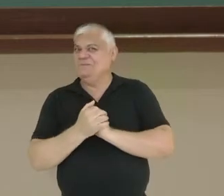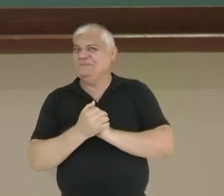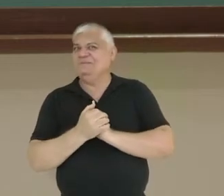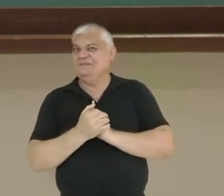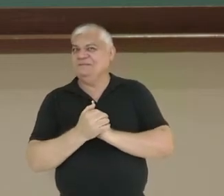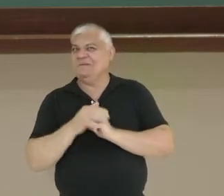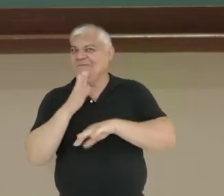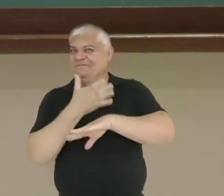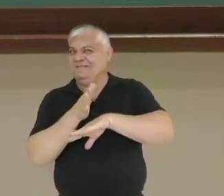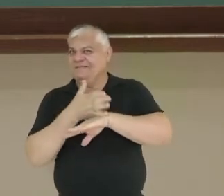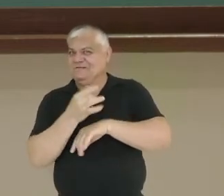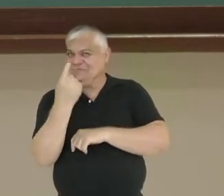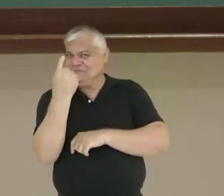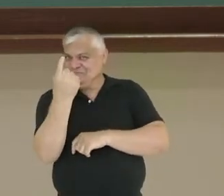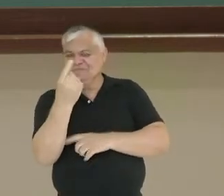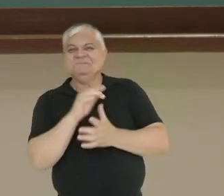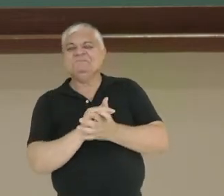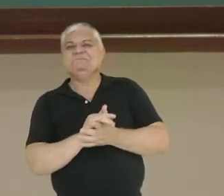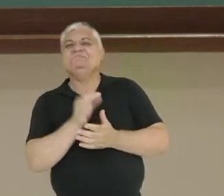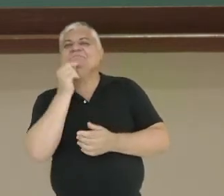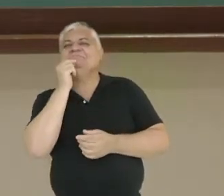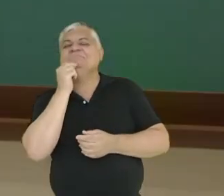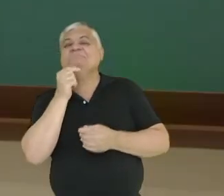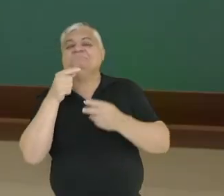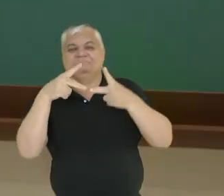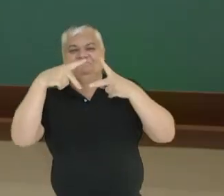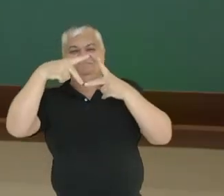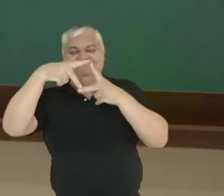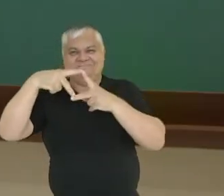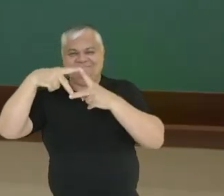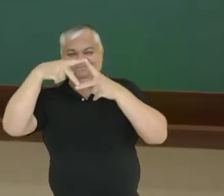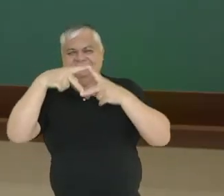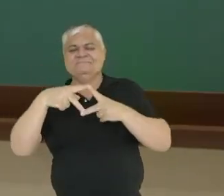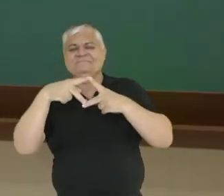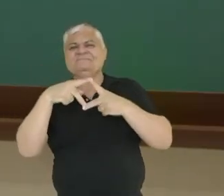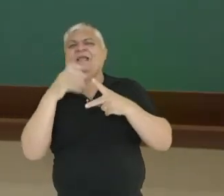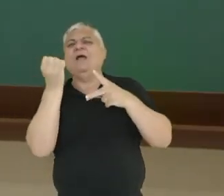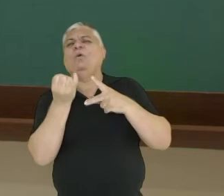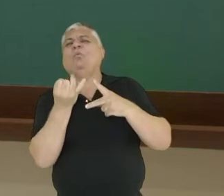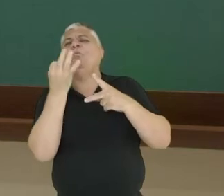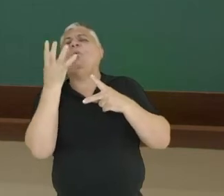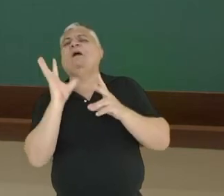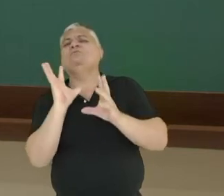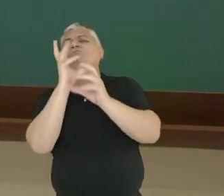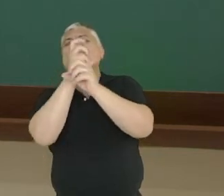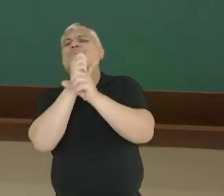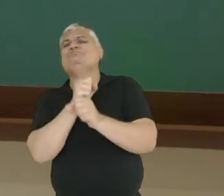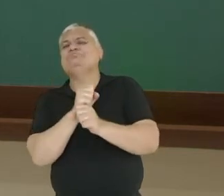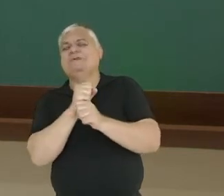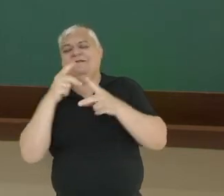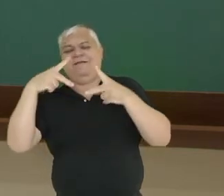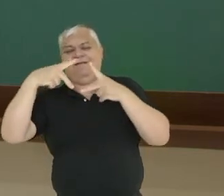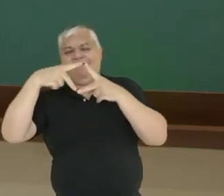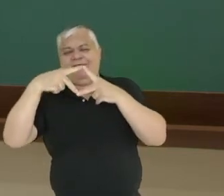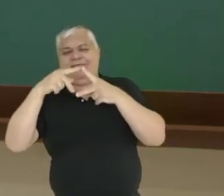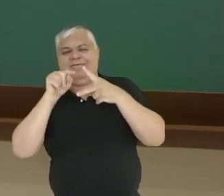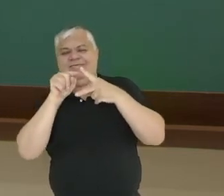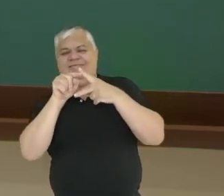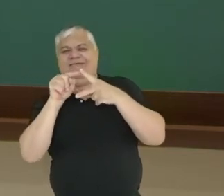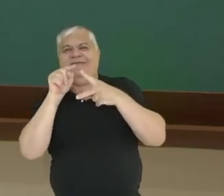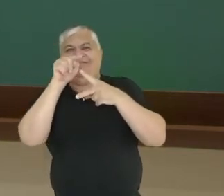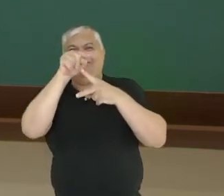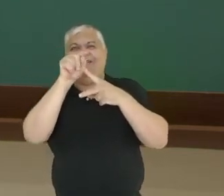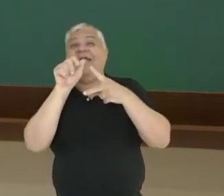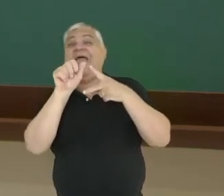Praticando 1. Ele está pedindo para você determinar a soma do ângulo interno